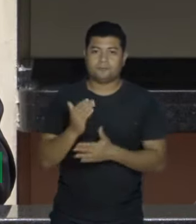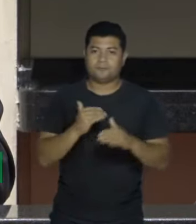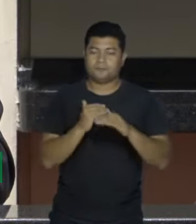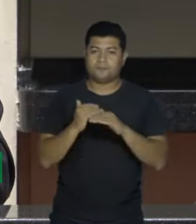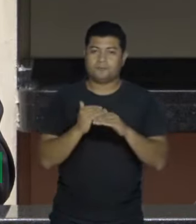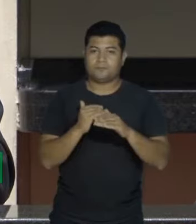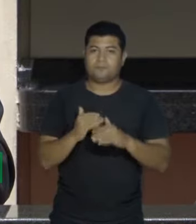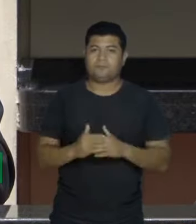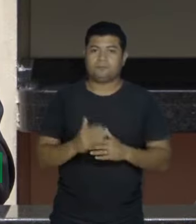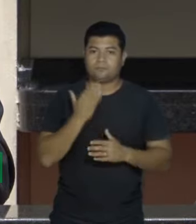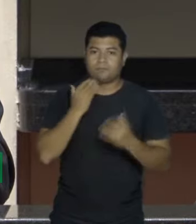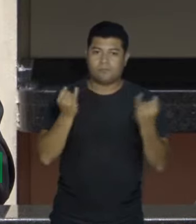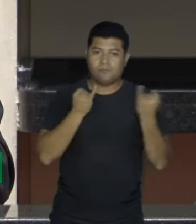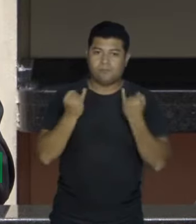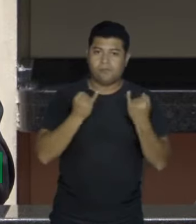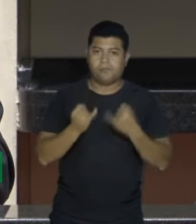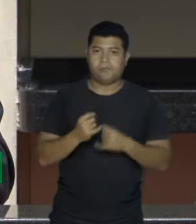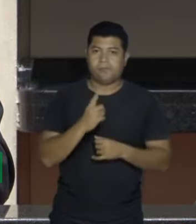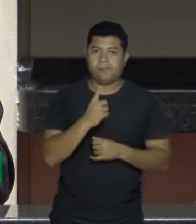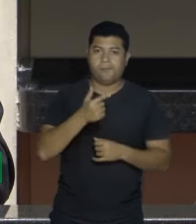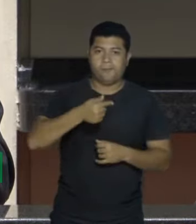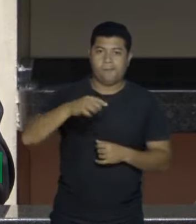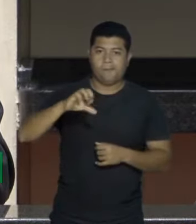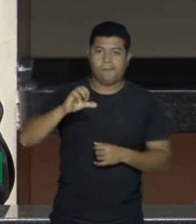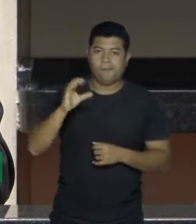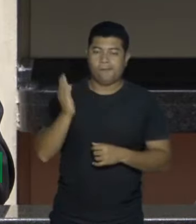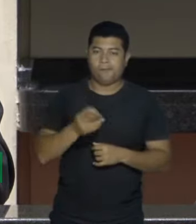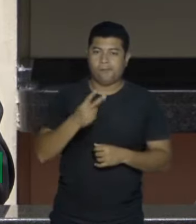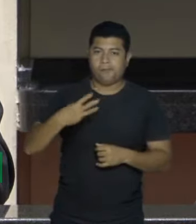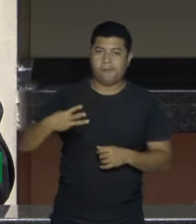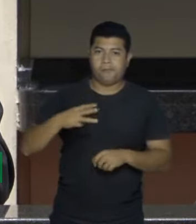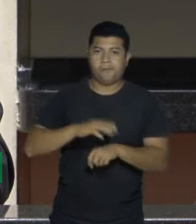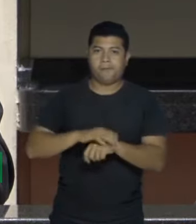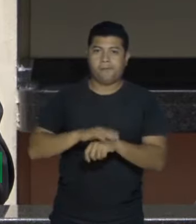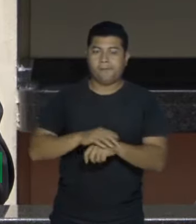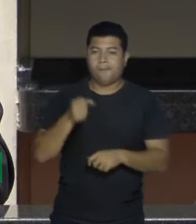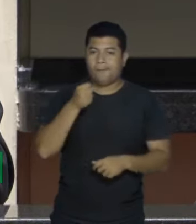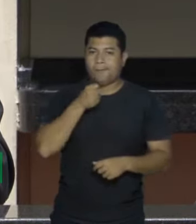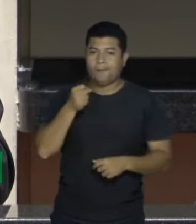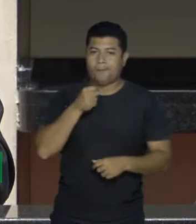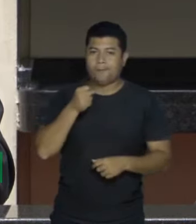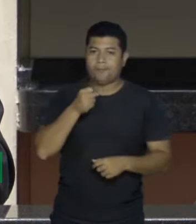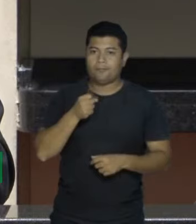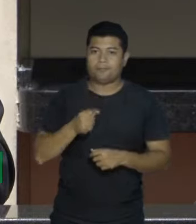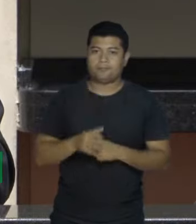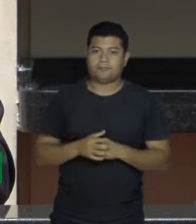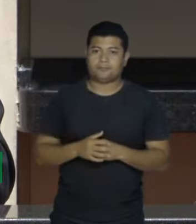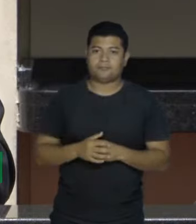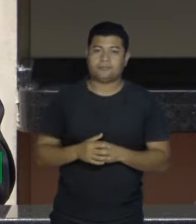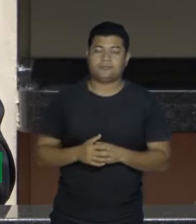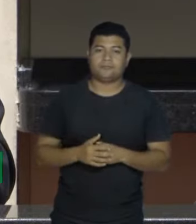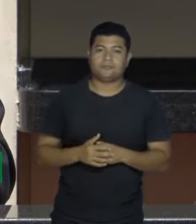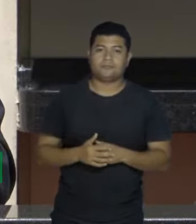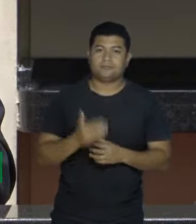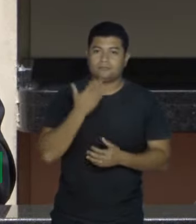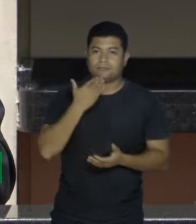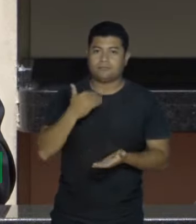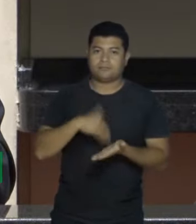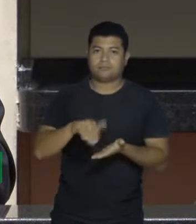por unanimidade pedindo informação 179/2023 autoria Deputado repórter Sérgio Guimarães solicitando a secretária